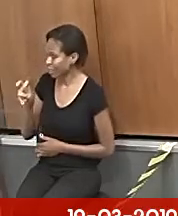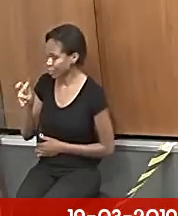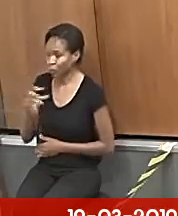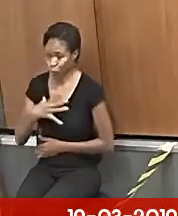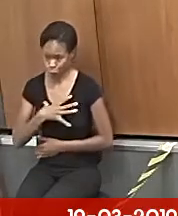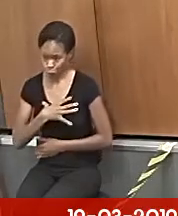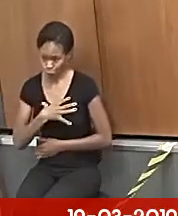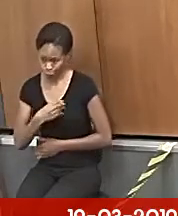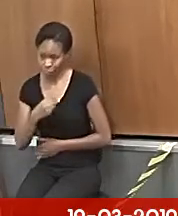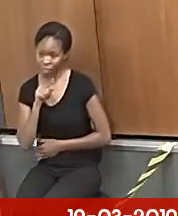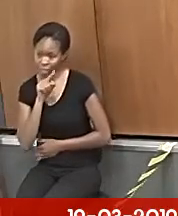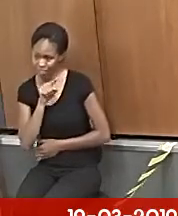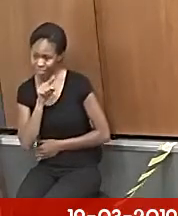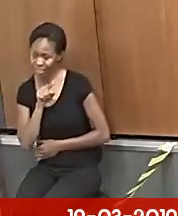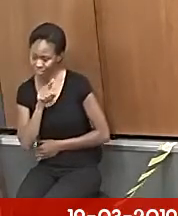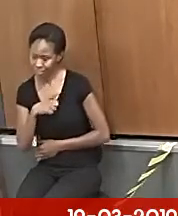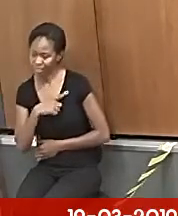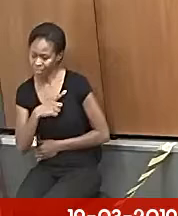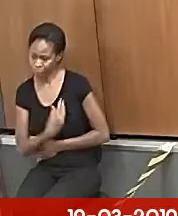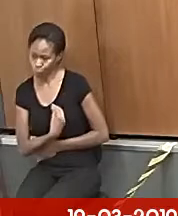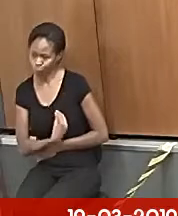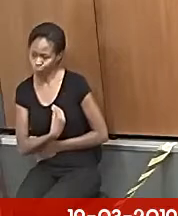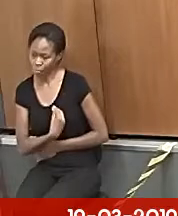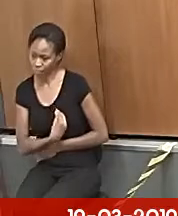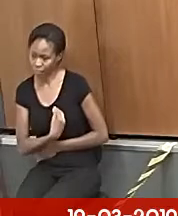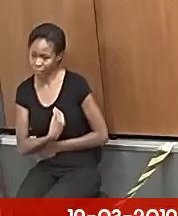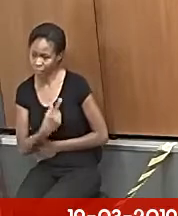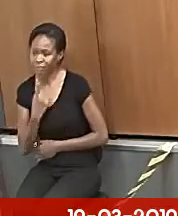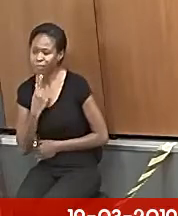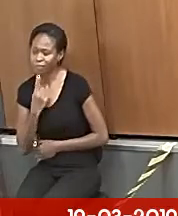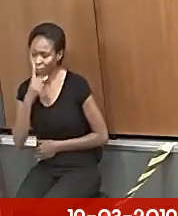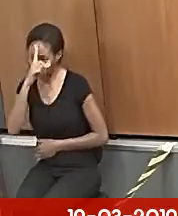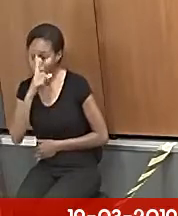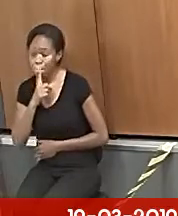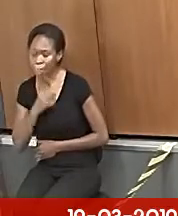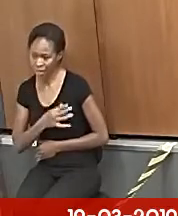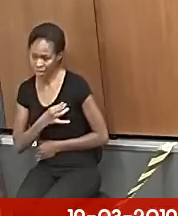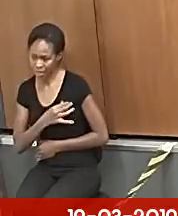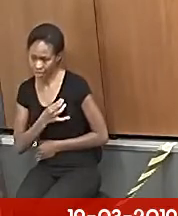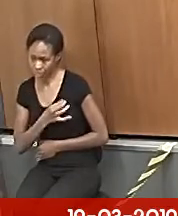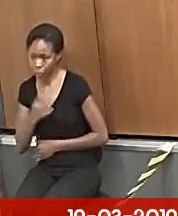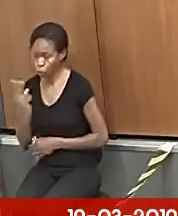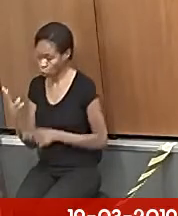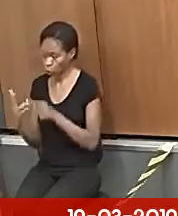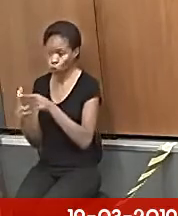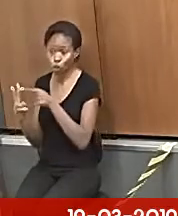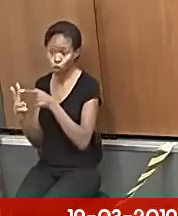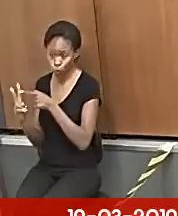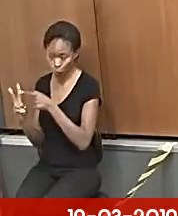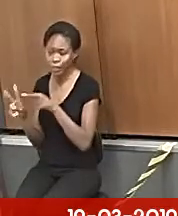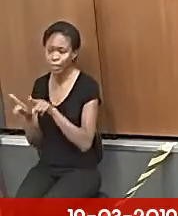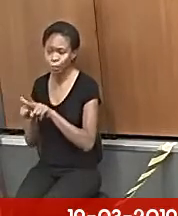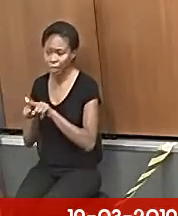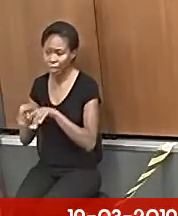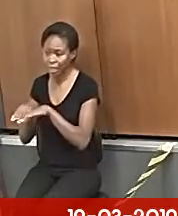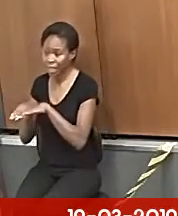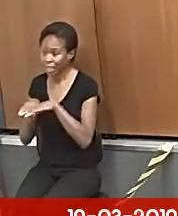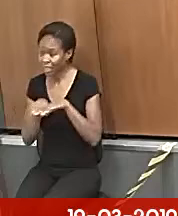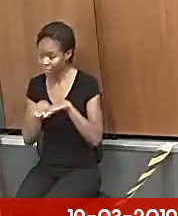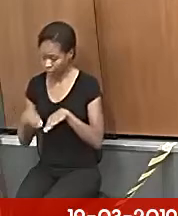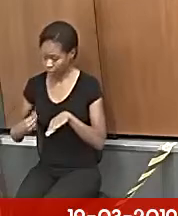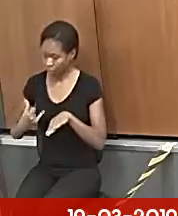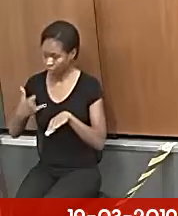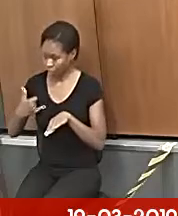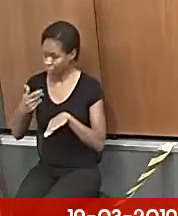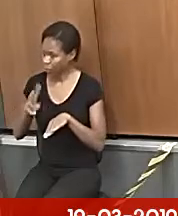aí aquele amarelo e os outros dois também é da mesma idade mesma coisa também então o